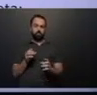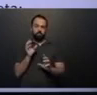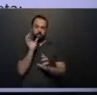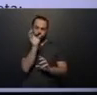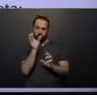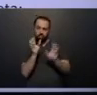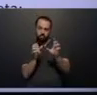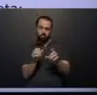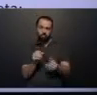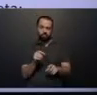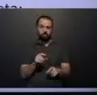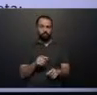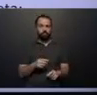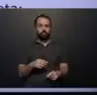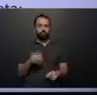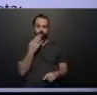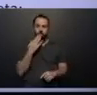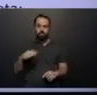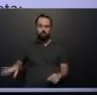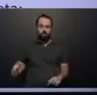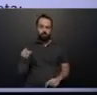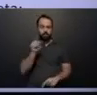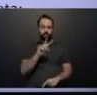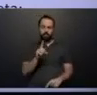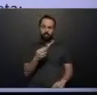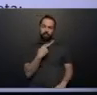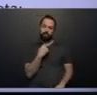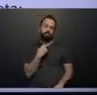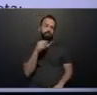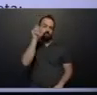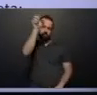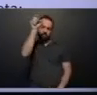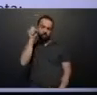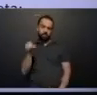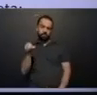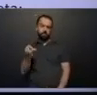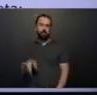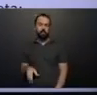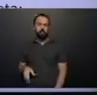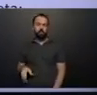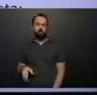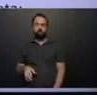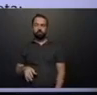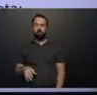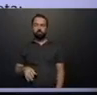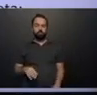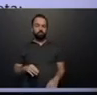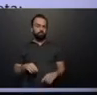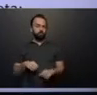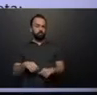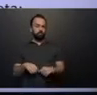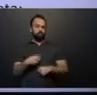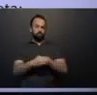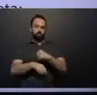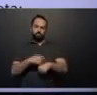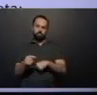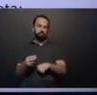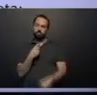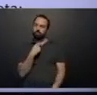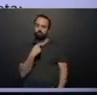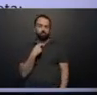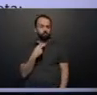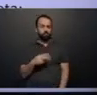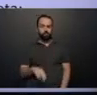das crianças. Não misturar os produtos de maneira a impedir as reações que possam ocorrer